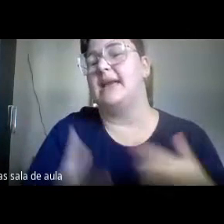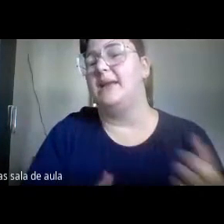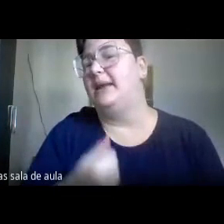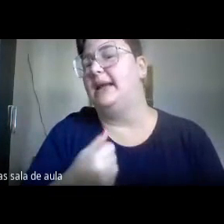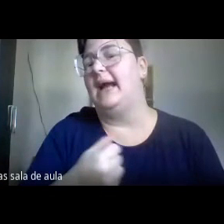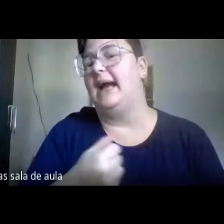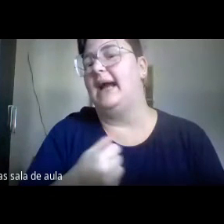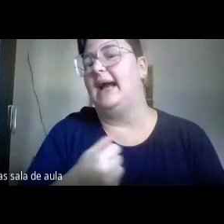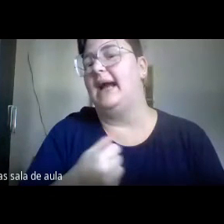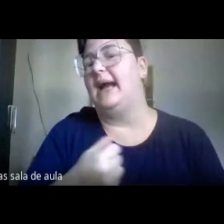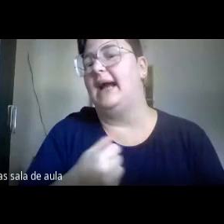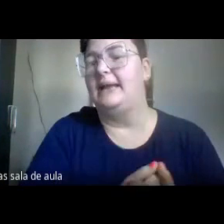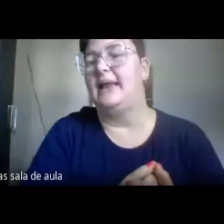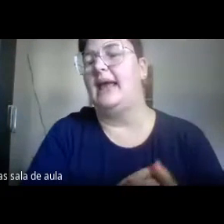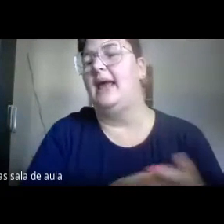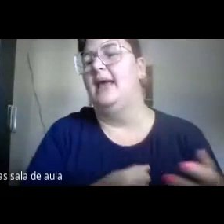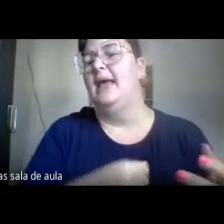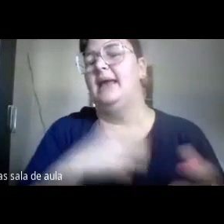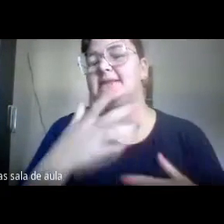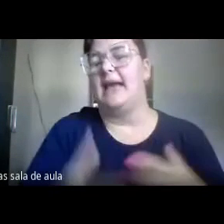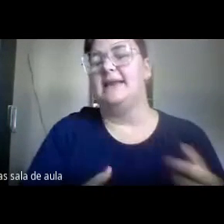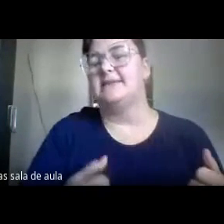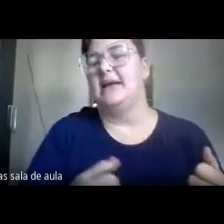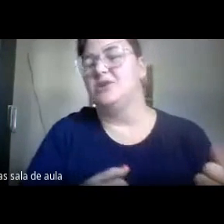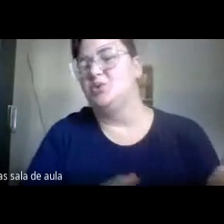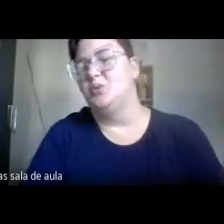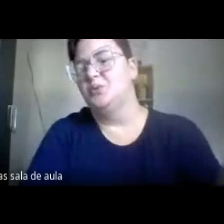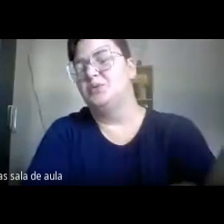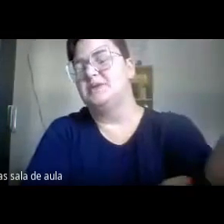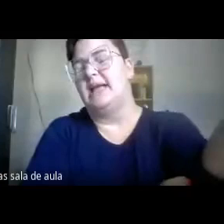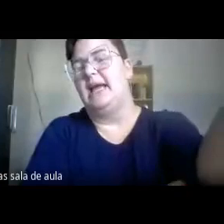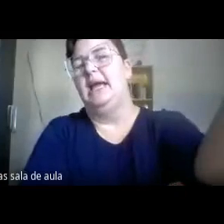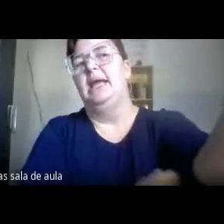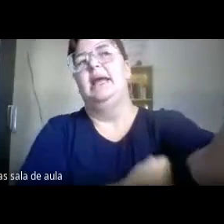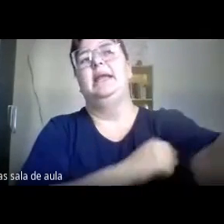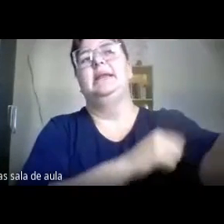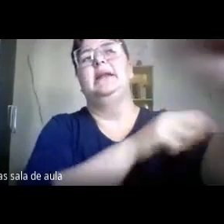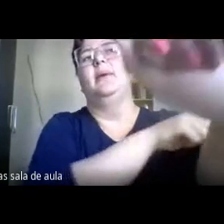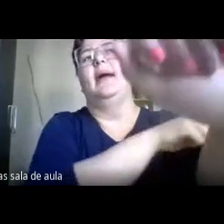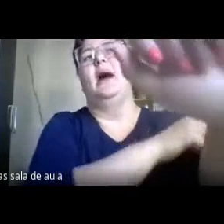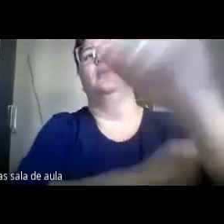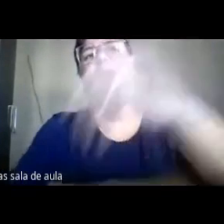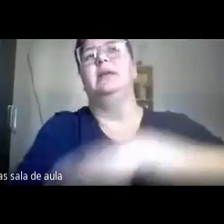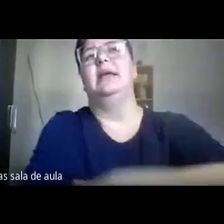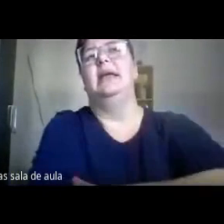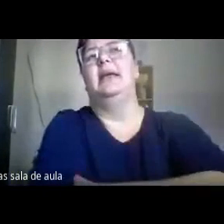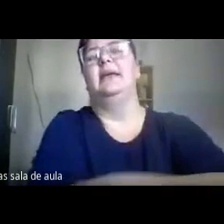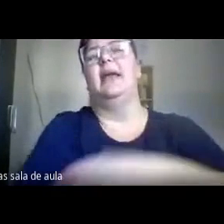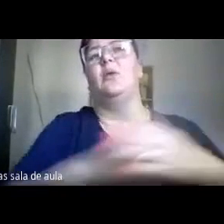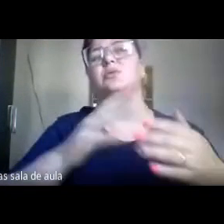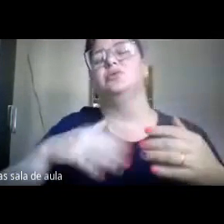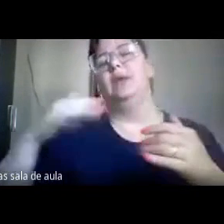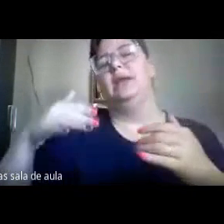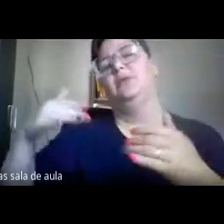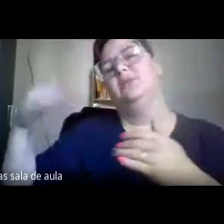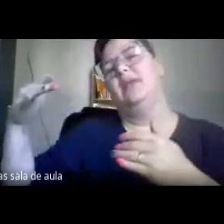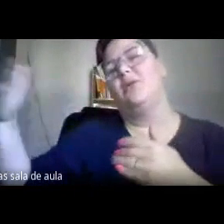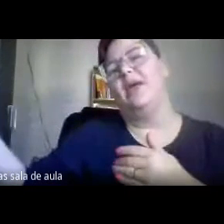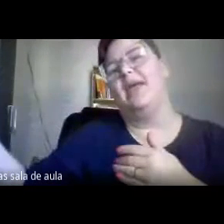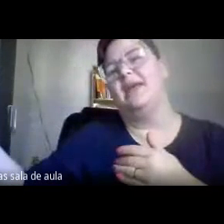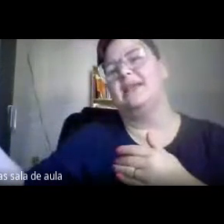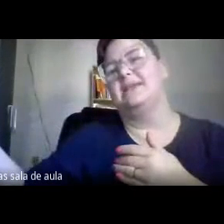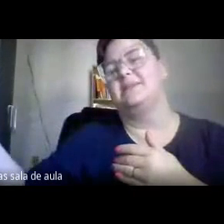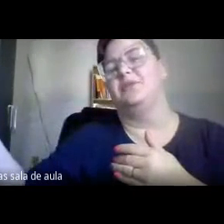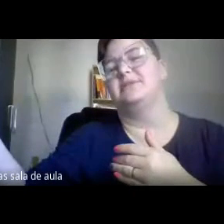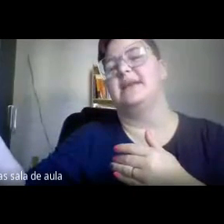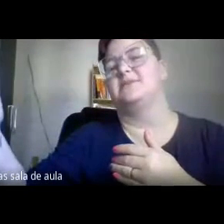eles querem brincar, eles querem aprender, eles querem estar juntos, né? Então, é algo que é construído no